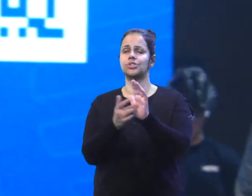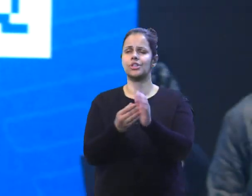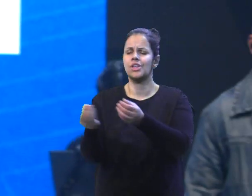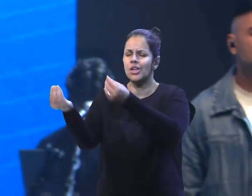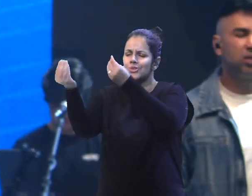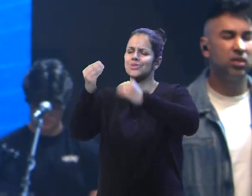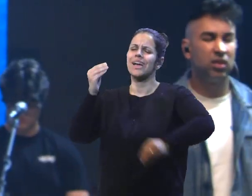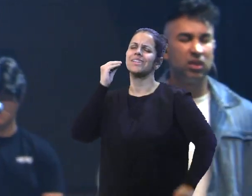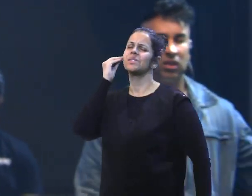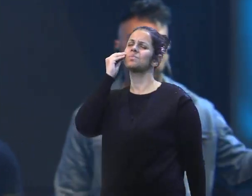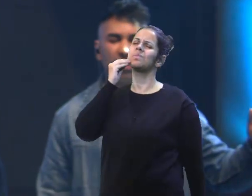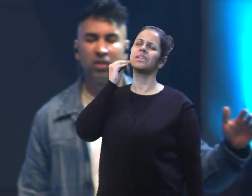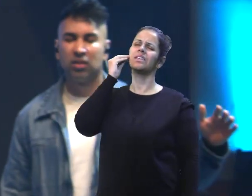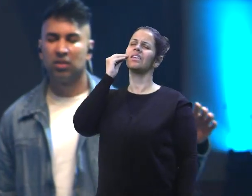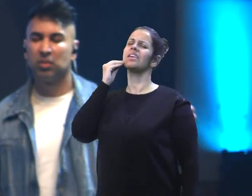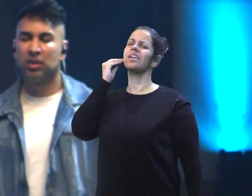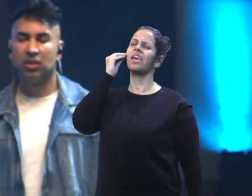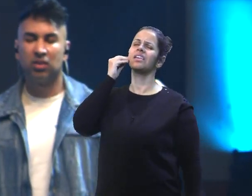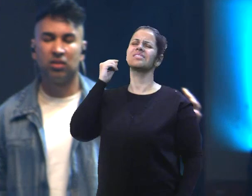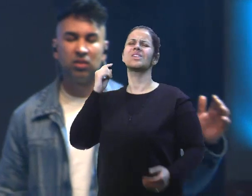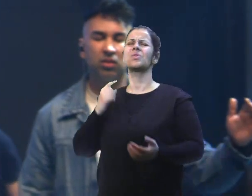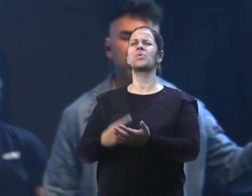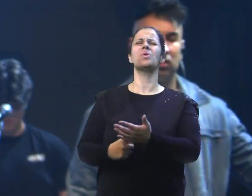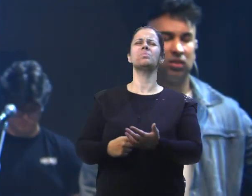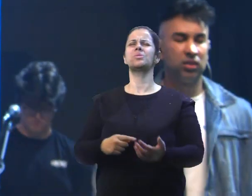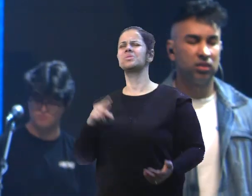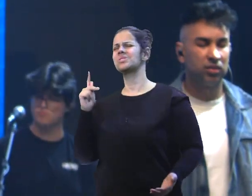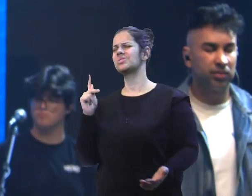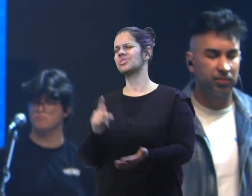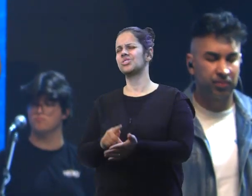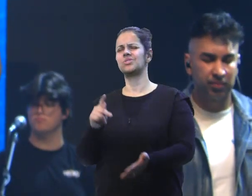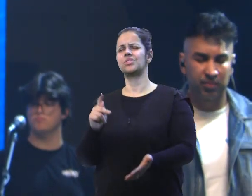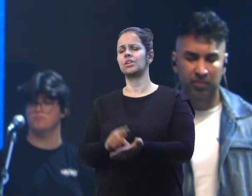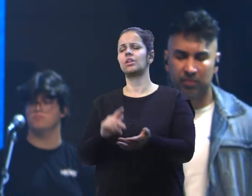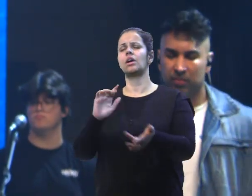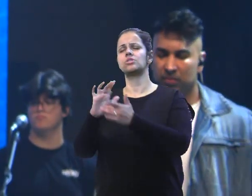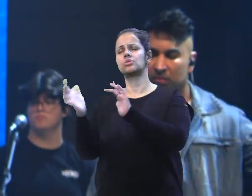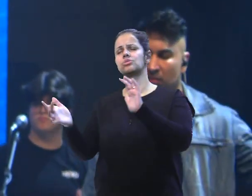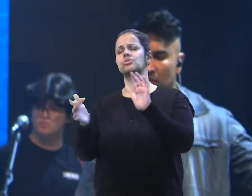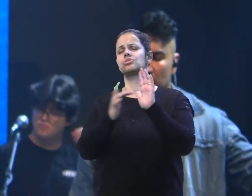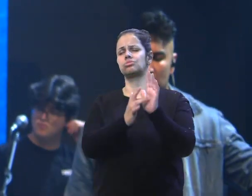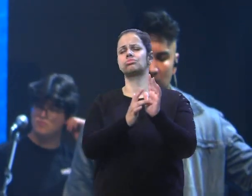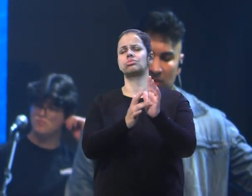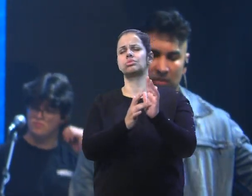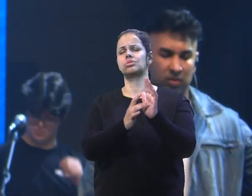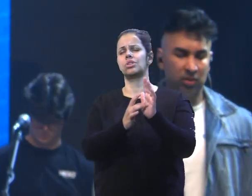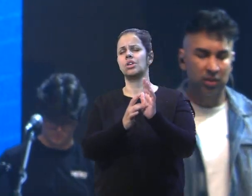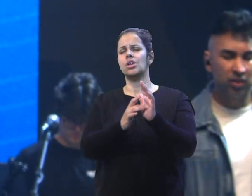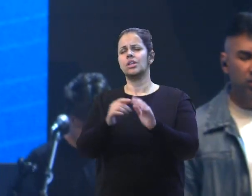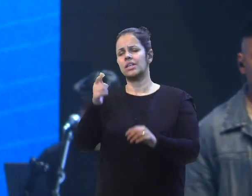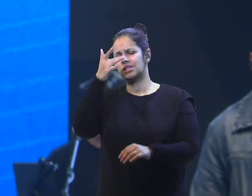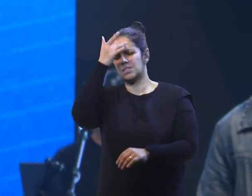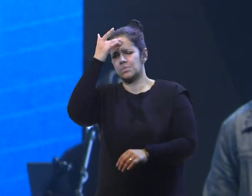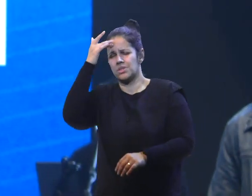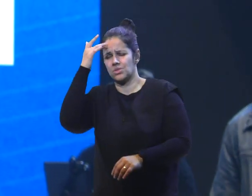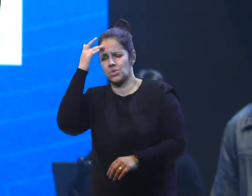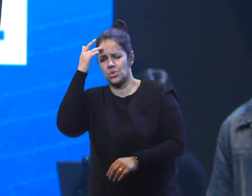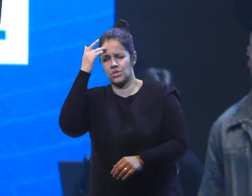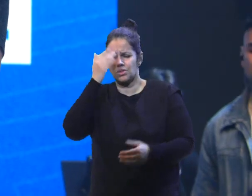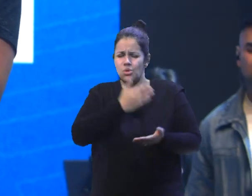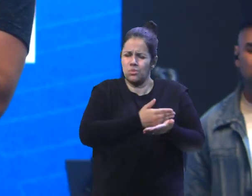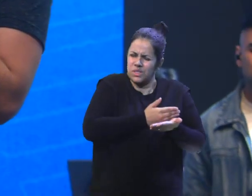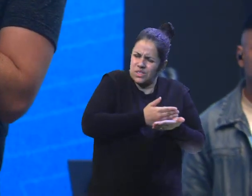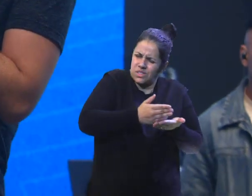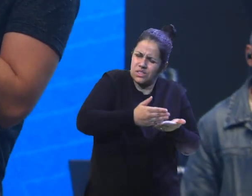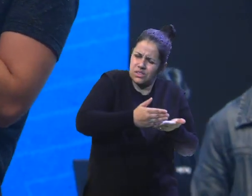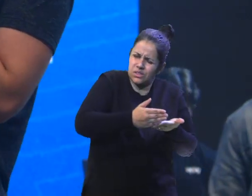Deus, intimidade, Deus, compromisso, Pai, esses, Deus, que decidiram entregar suas vidas nas Tuas mãos, Pai, Deus, discipulado, crescimento